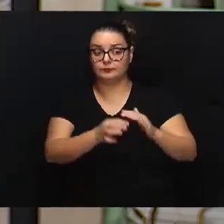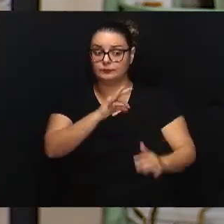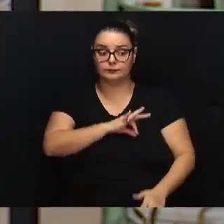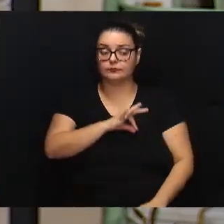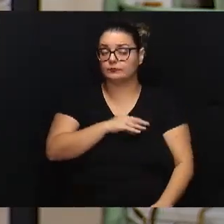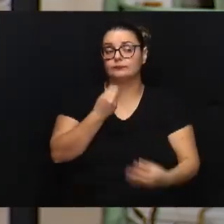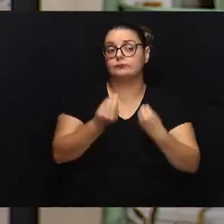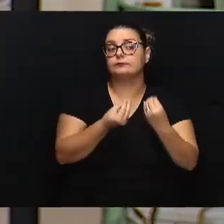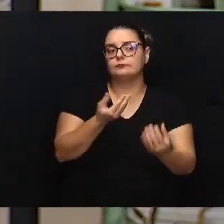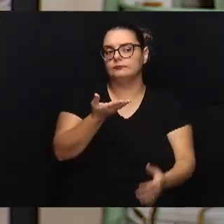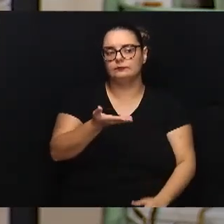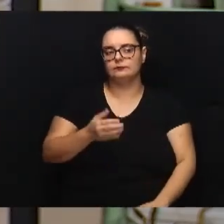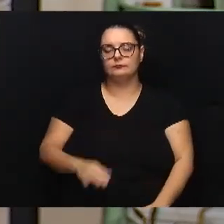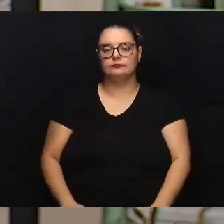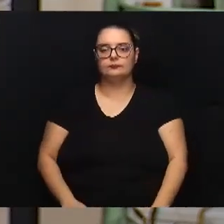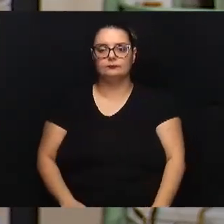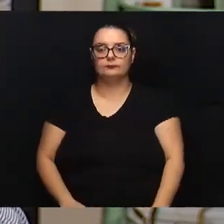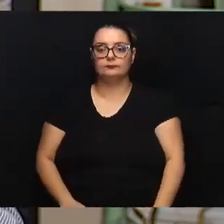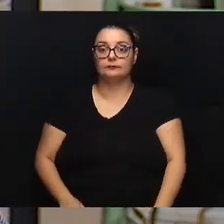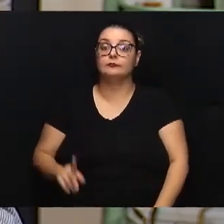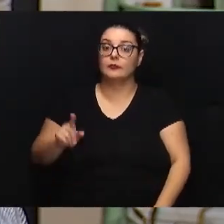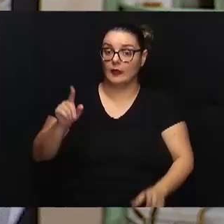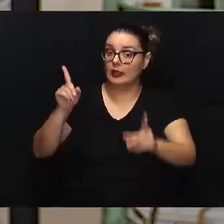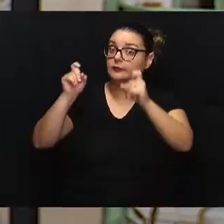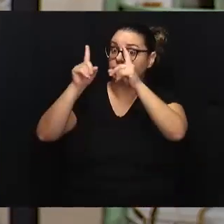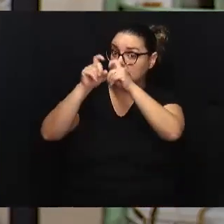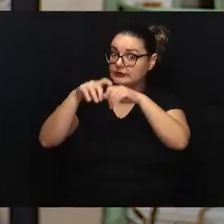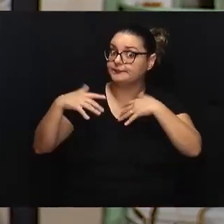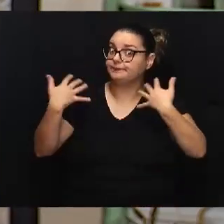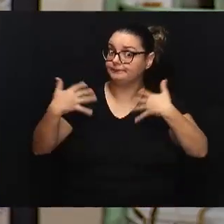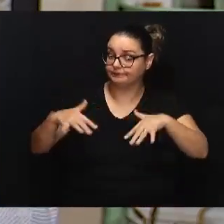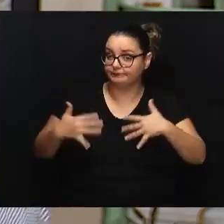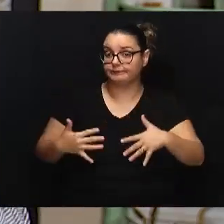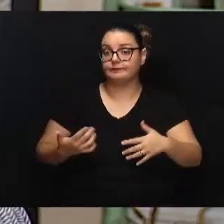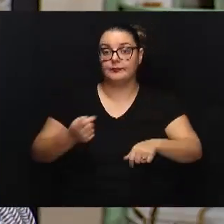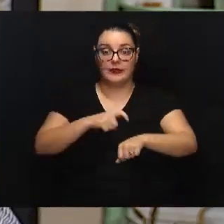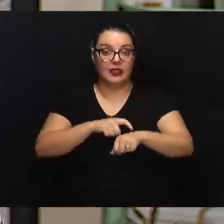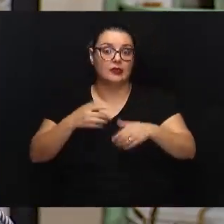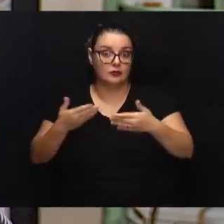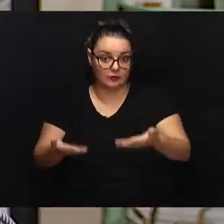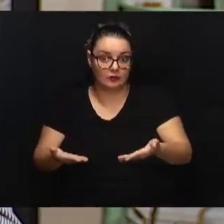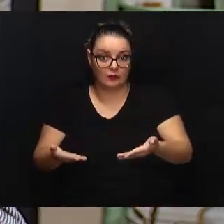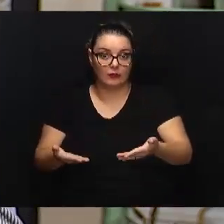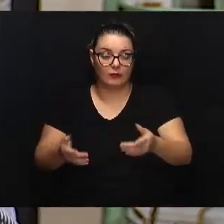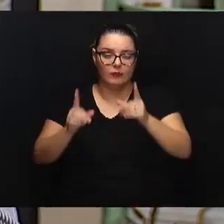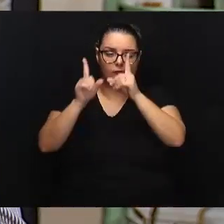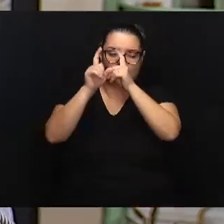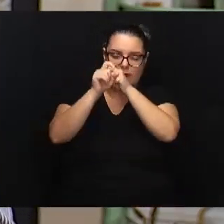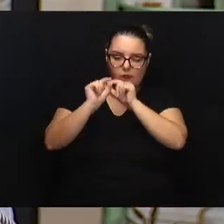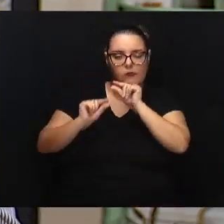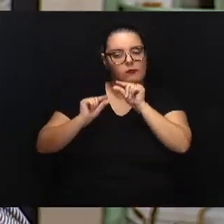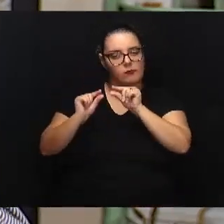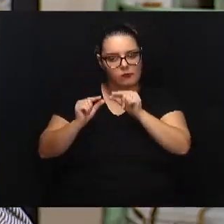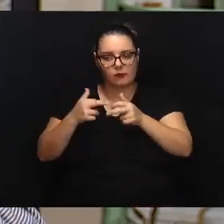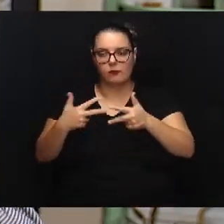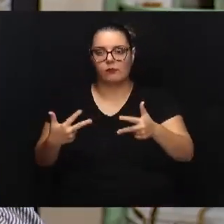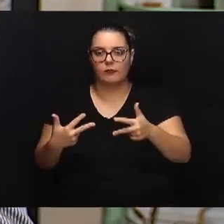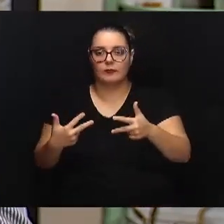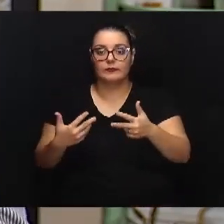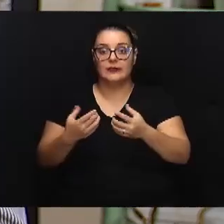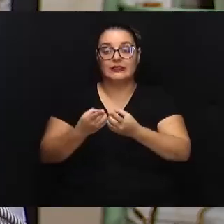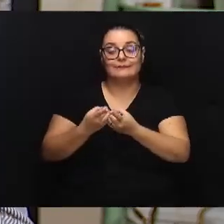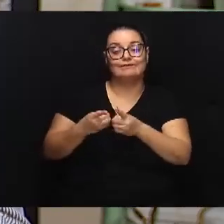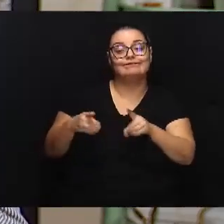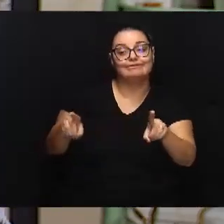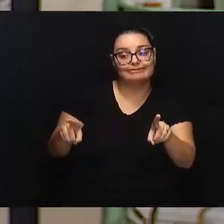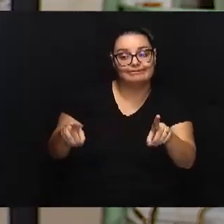você? É um desafio. E nesse meio tempo, para dificultar um pouquinho as coisas, eu me separei. Então a Feita